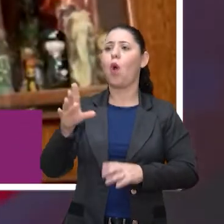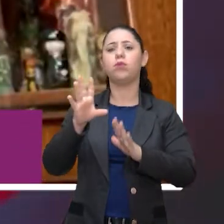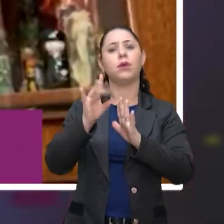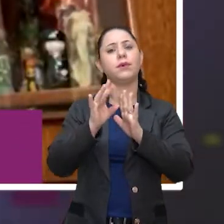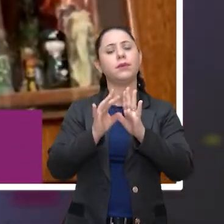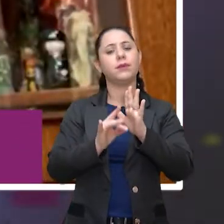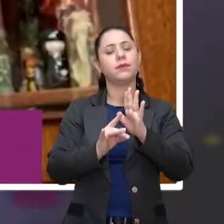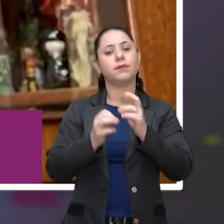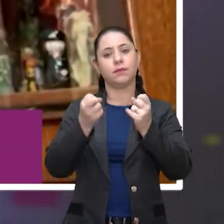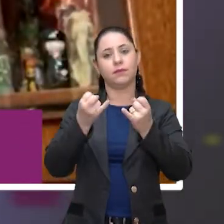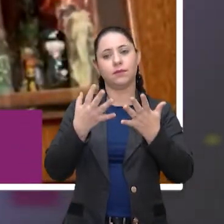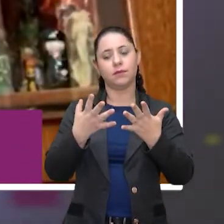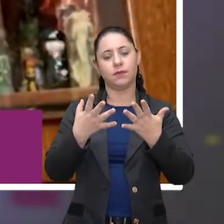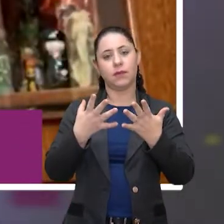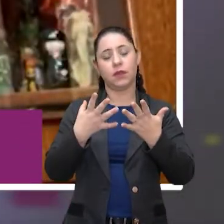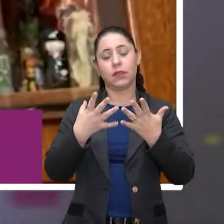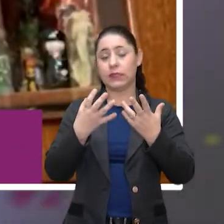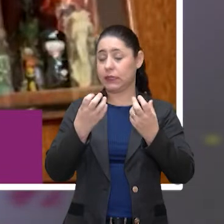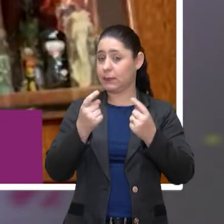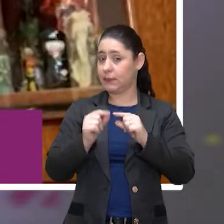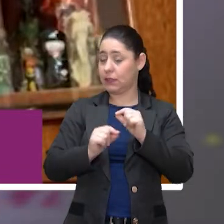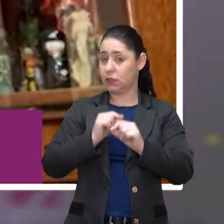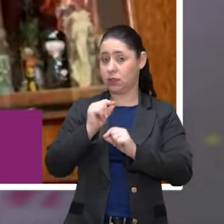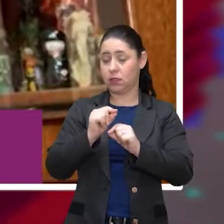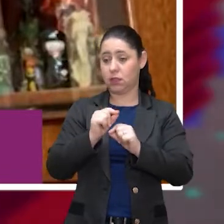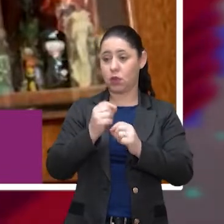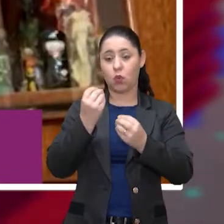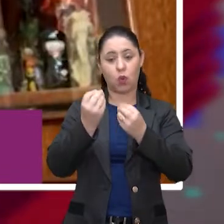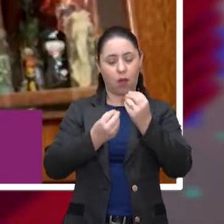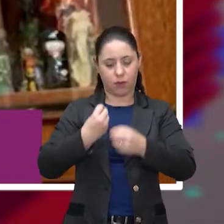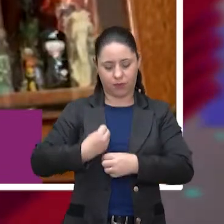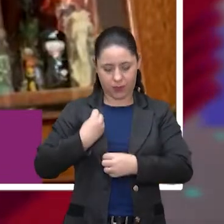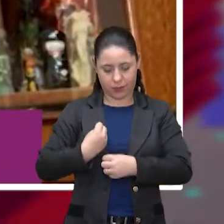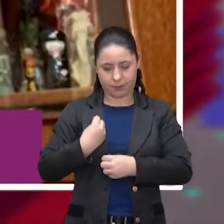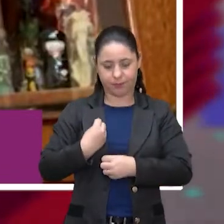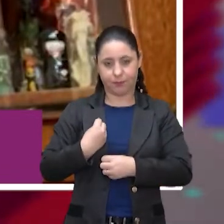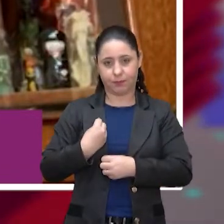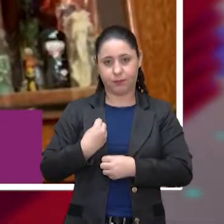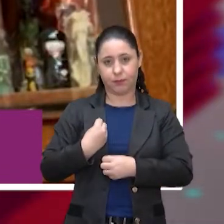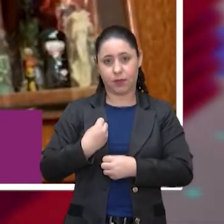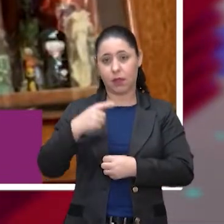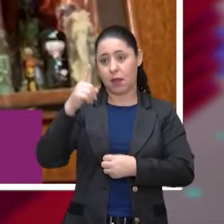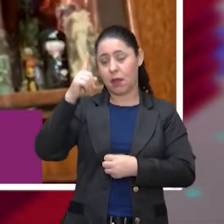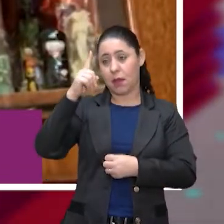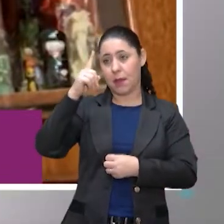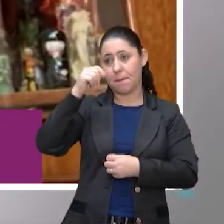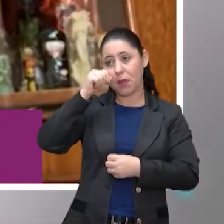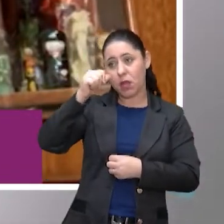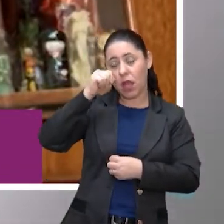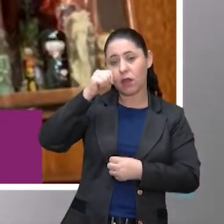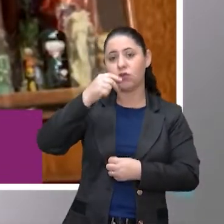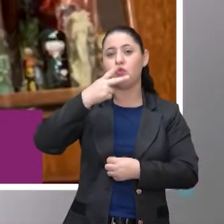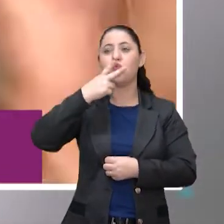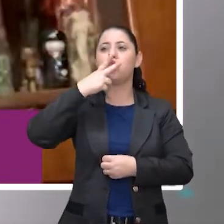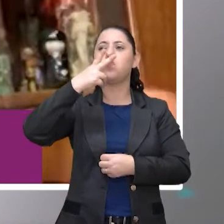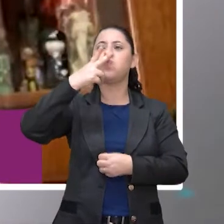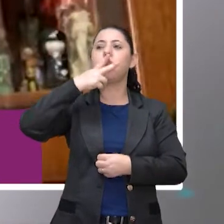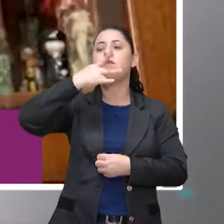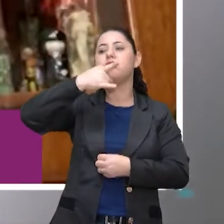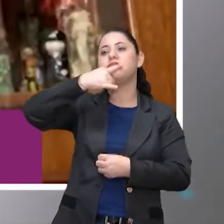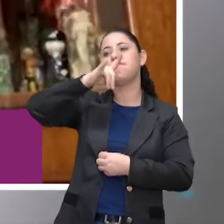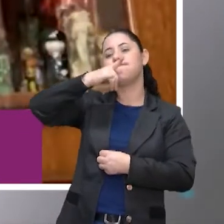qualidade de vida, que é a mulher que fuma, que é a mulher que consome bebida alcoólica, algum tipo de droga